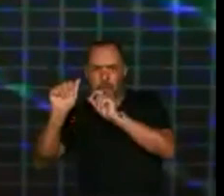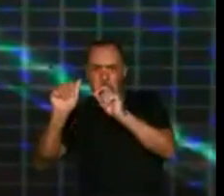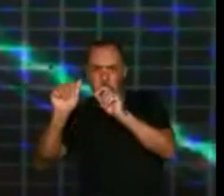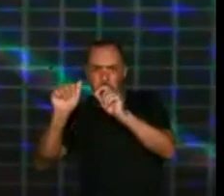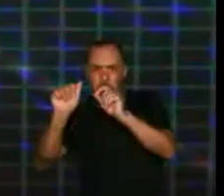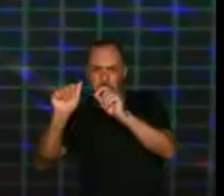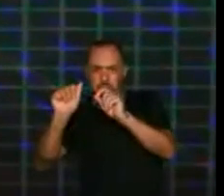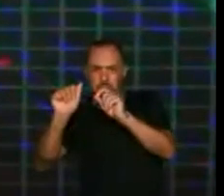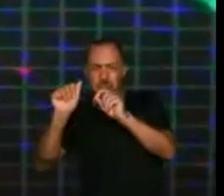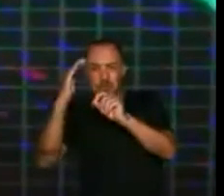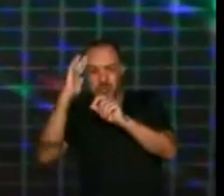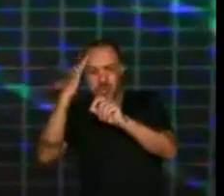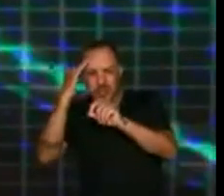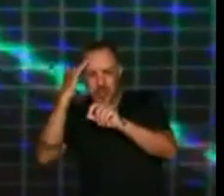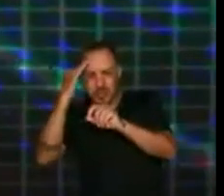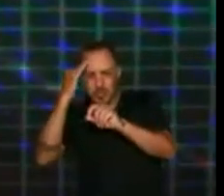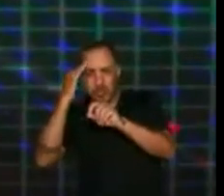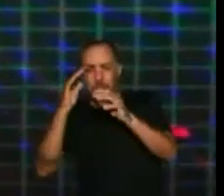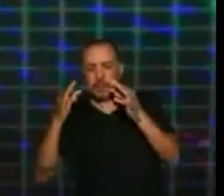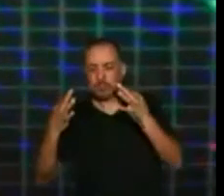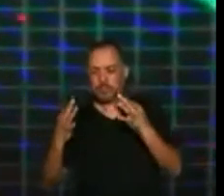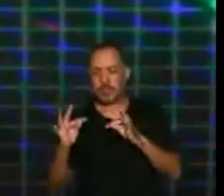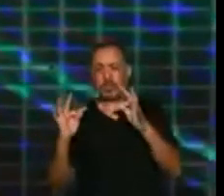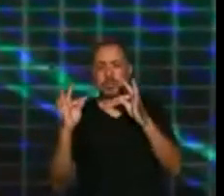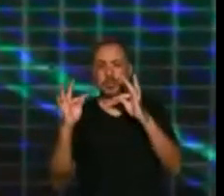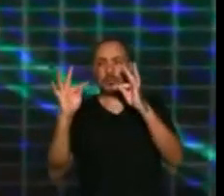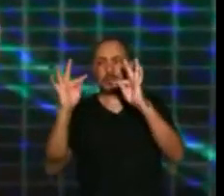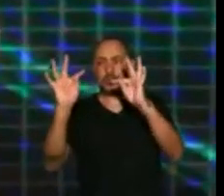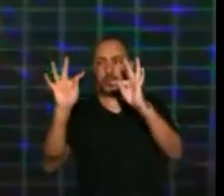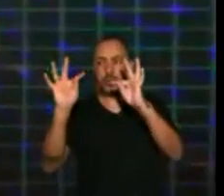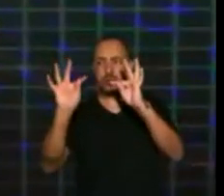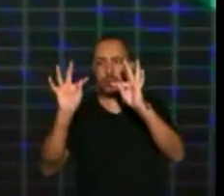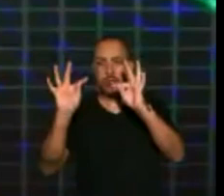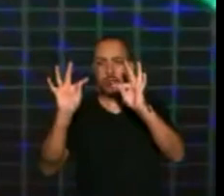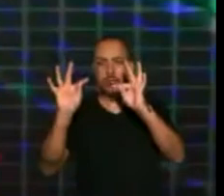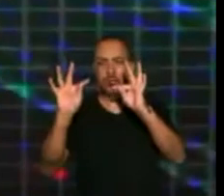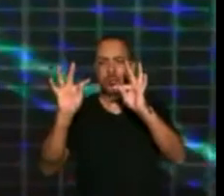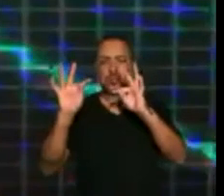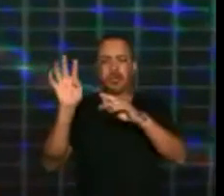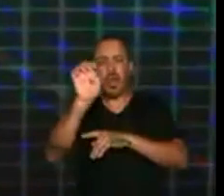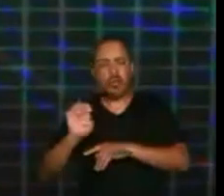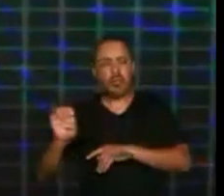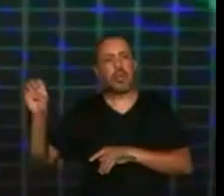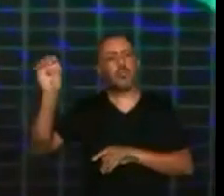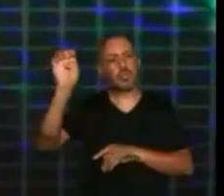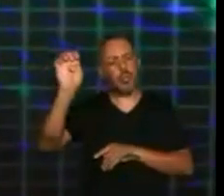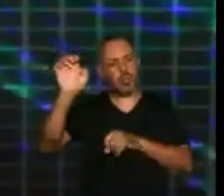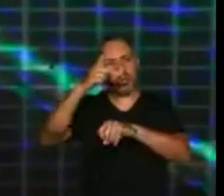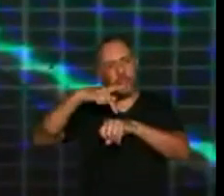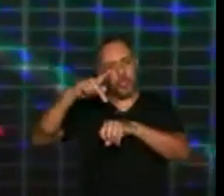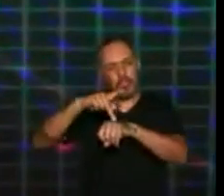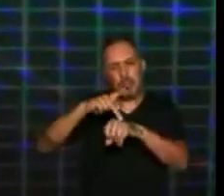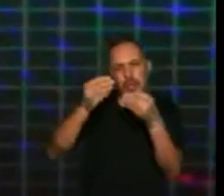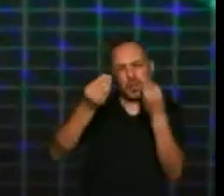vez mais nesse quesito de tecnologia. Tem um monte de gente que já chama Lisboa de Vale do Silício da Europa ali e tal. O núcleo